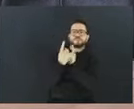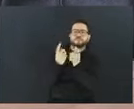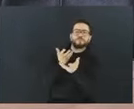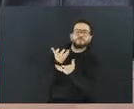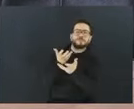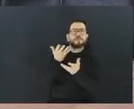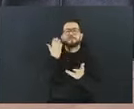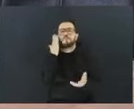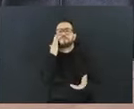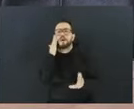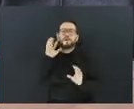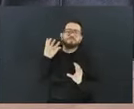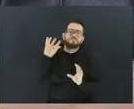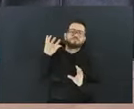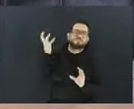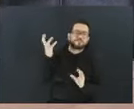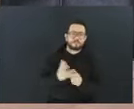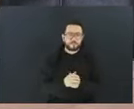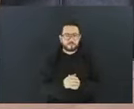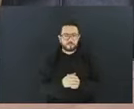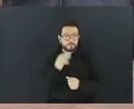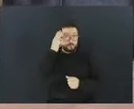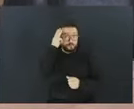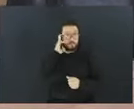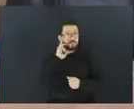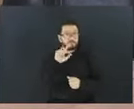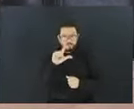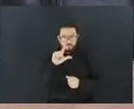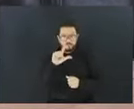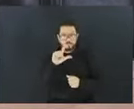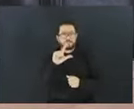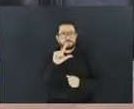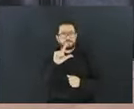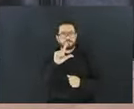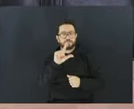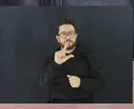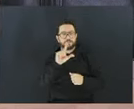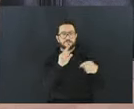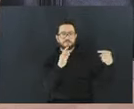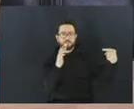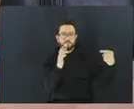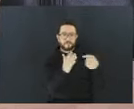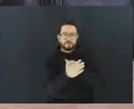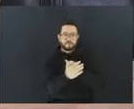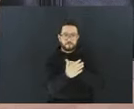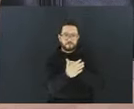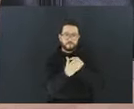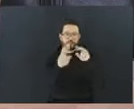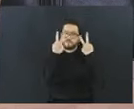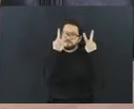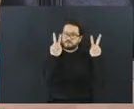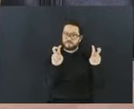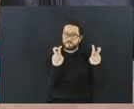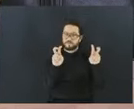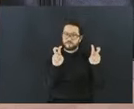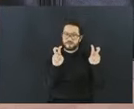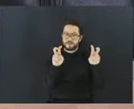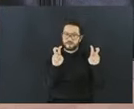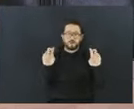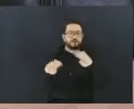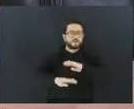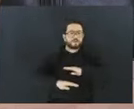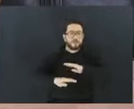A vereadora Maria Letícia havia perguntado sobre, e nós não respondemos, sobre a situação de se o policial tem